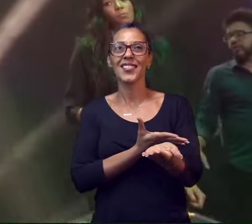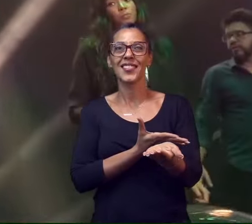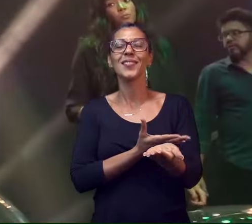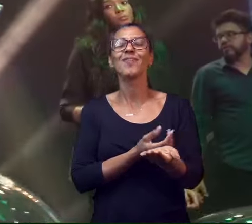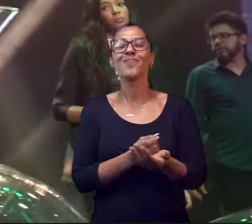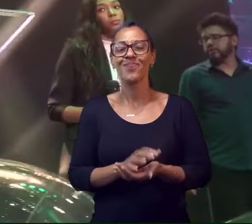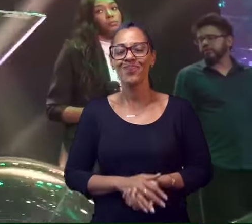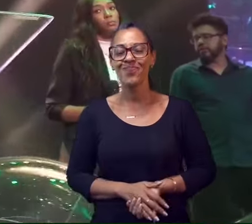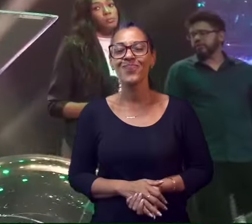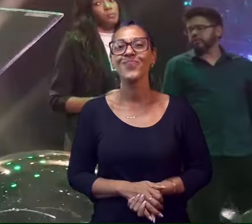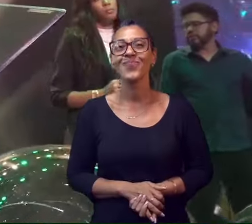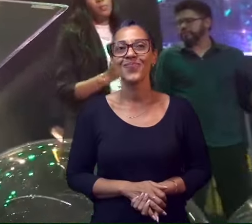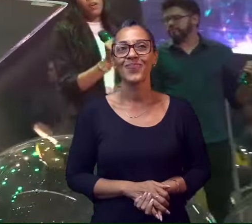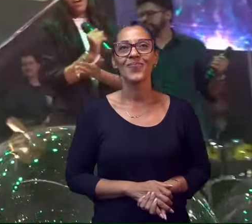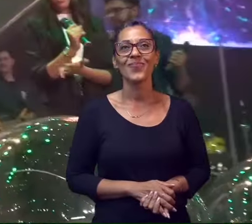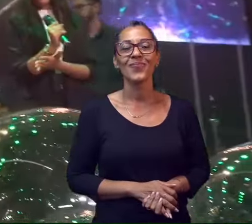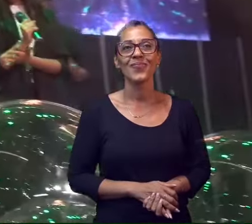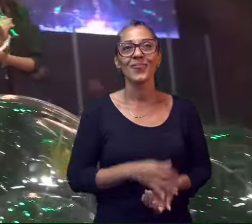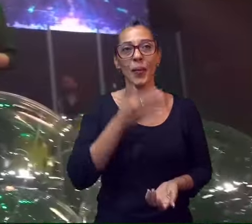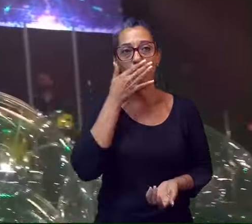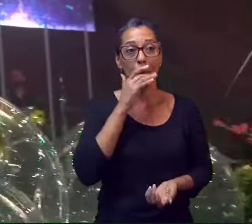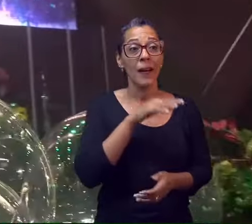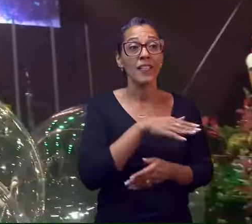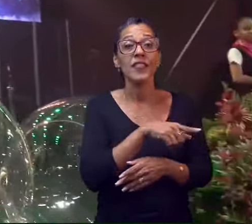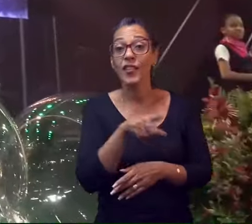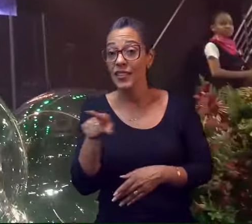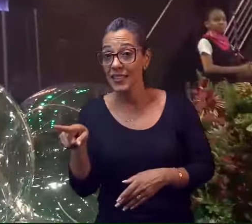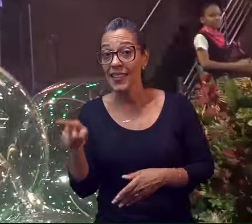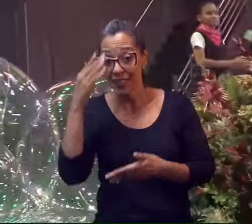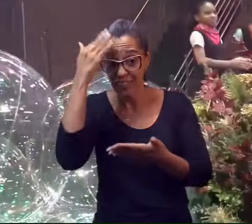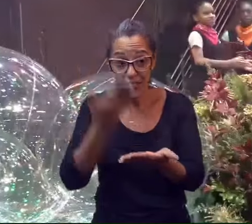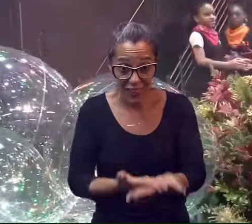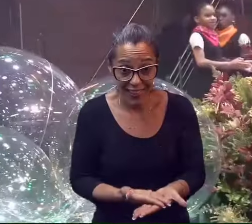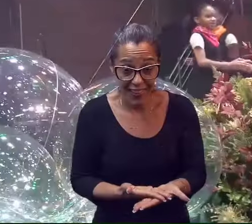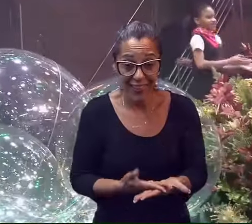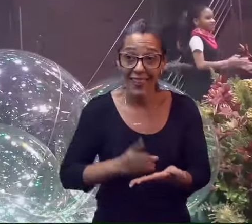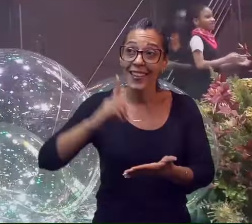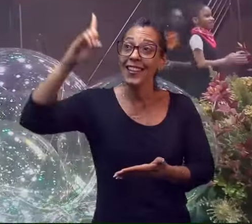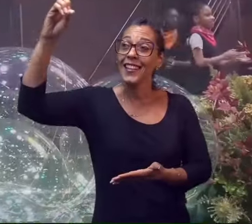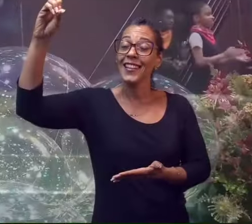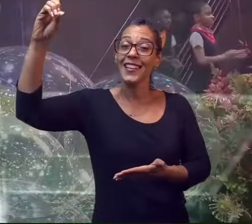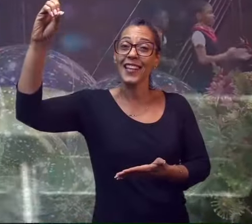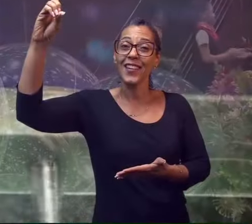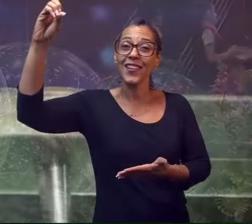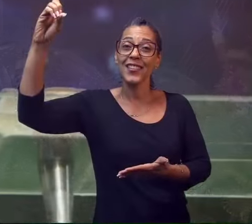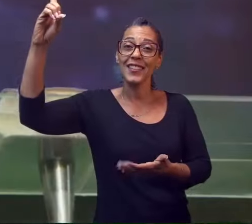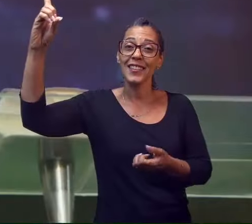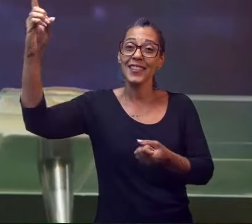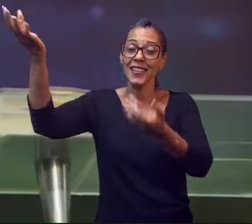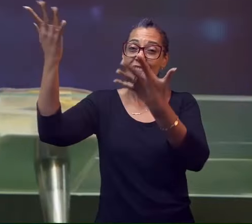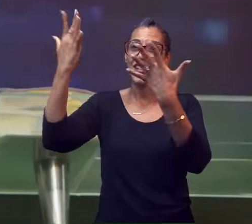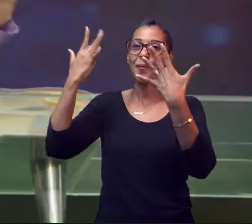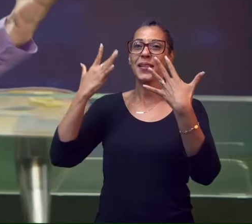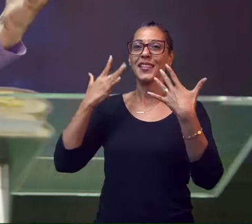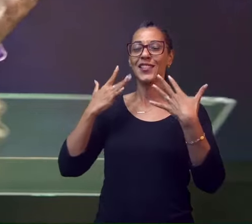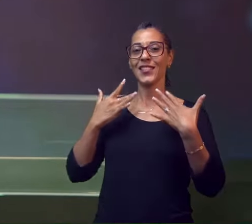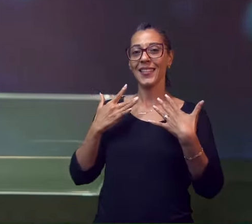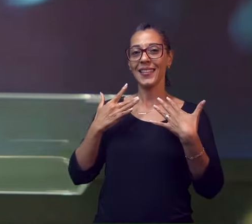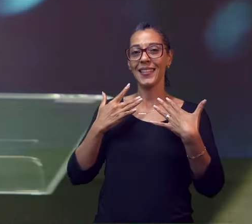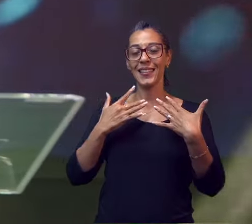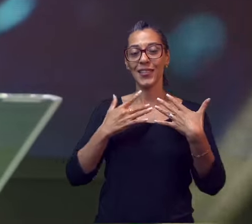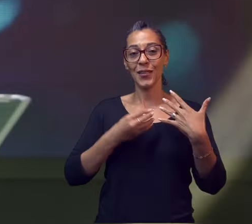quantos crentes estão sendo renovados pelo senhor quantos creem que é uma